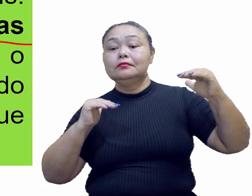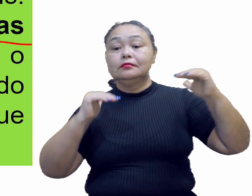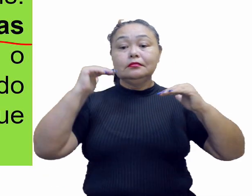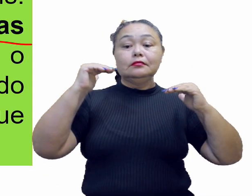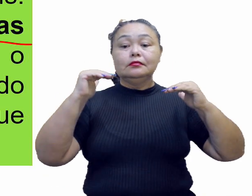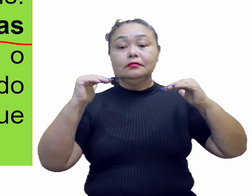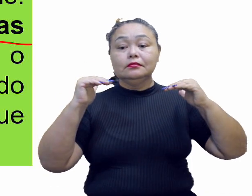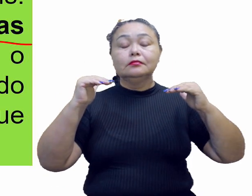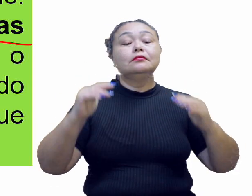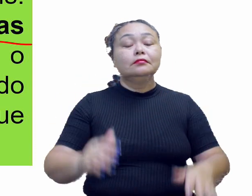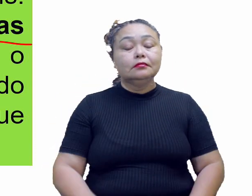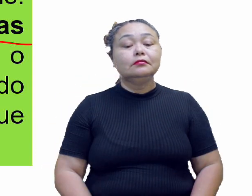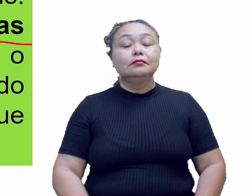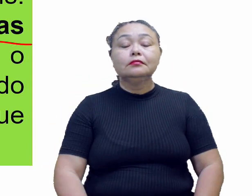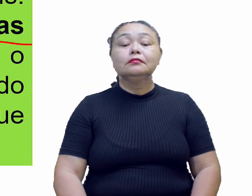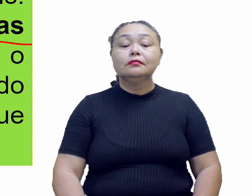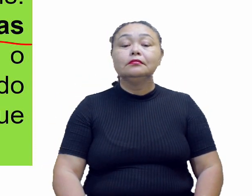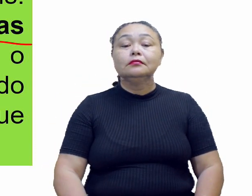transformadas.